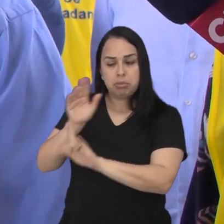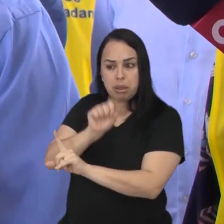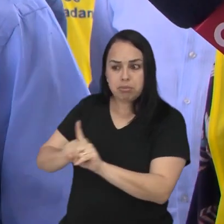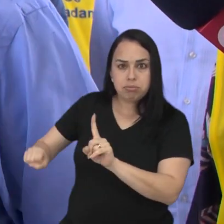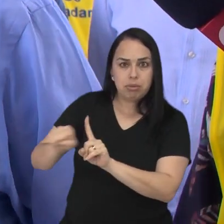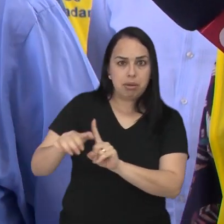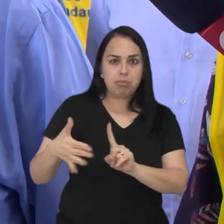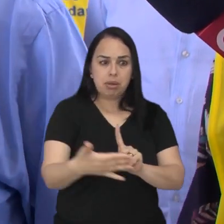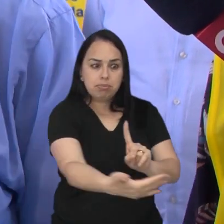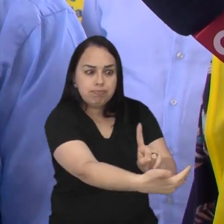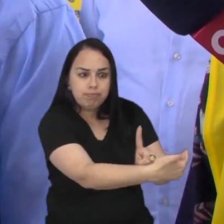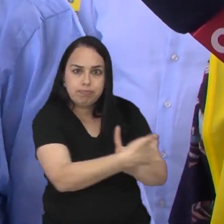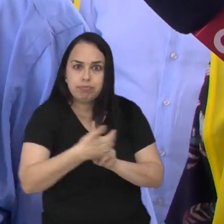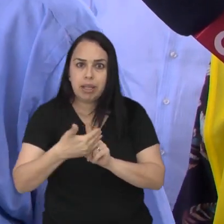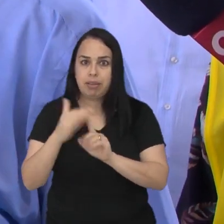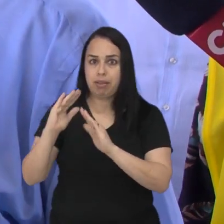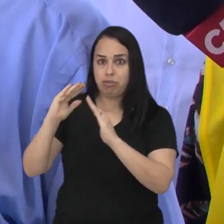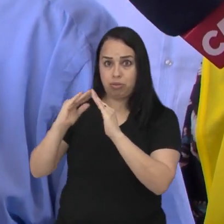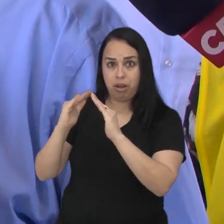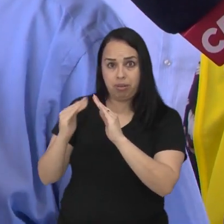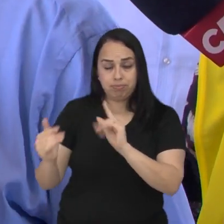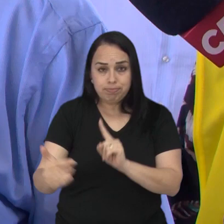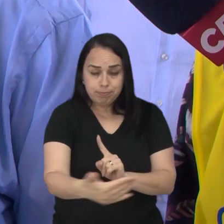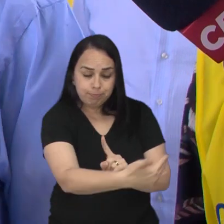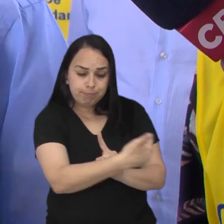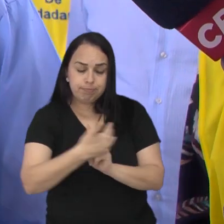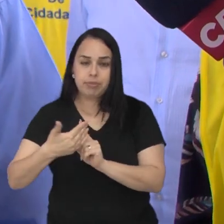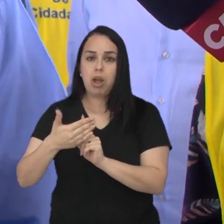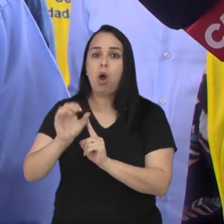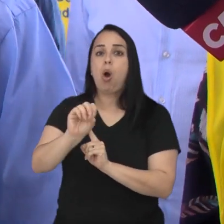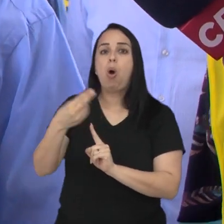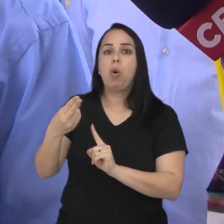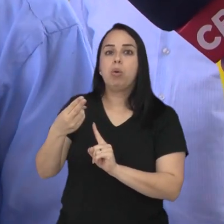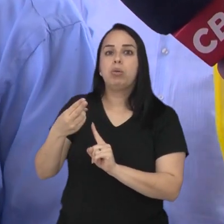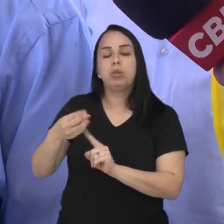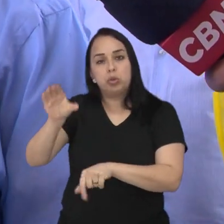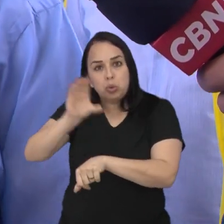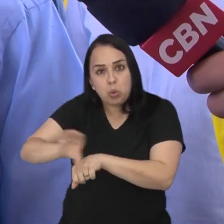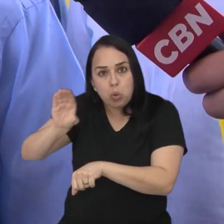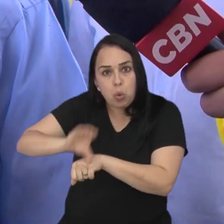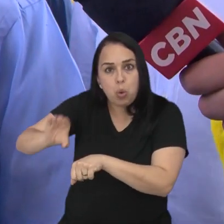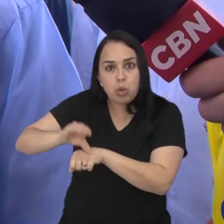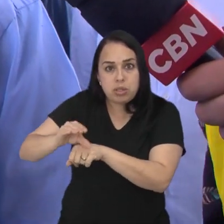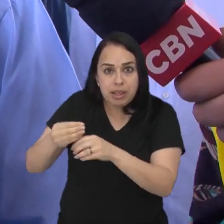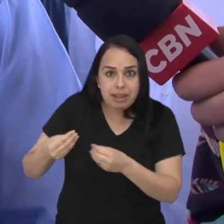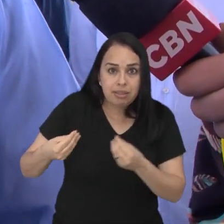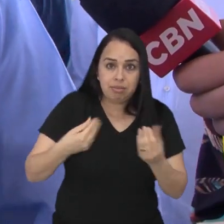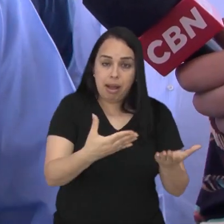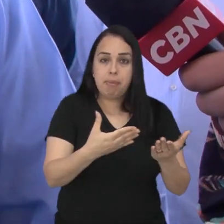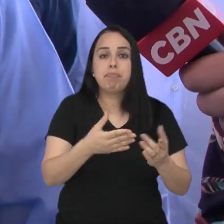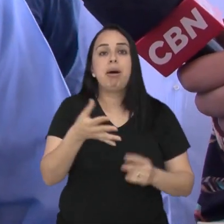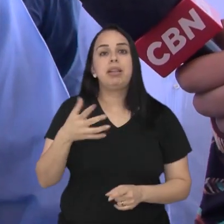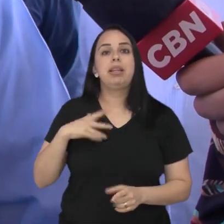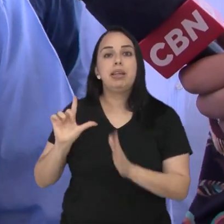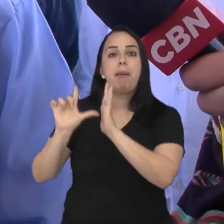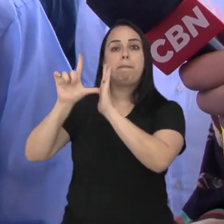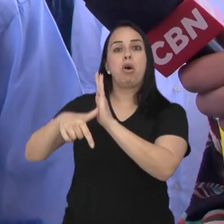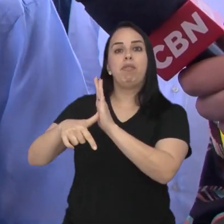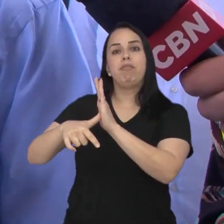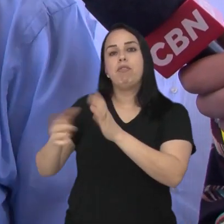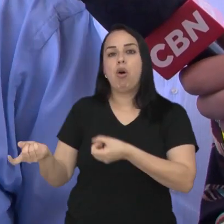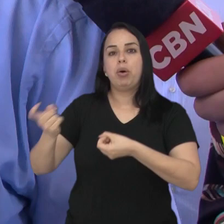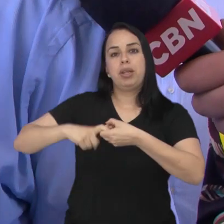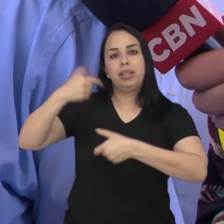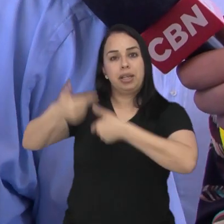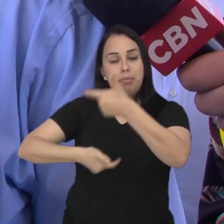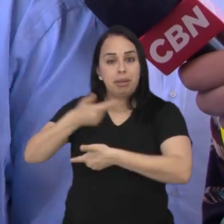estrutura para atender essas pessoas, para fazer o acolhimento dessas pessoas, seja no abrigo, seja no acolhimento delas com relação à qualificação da sua mão de obra, para que a gente